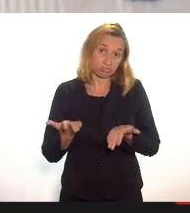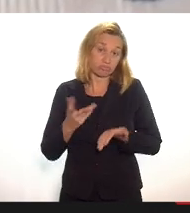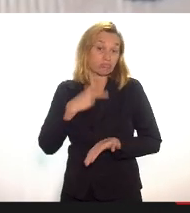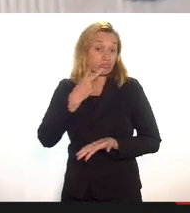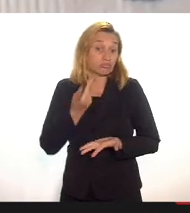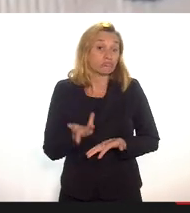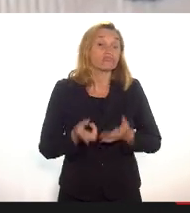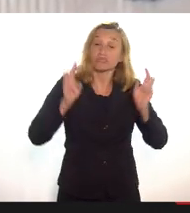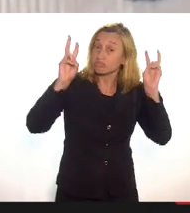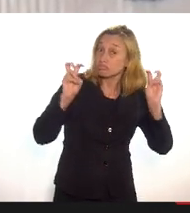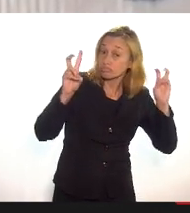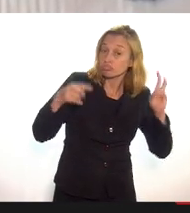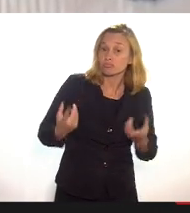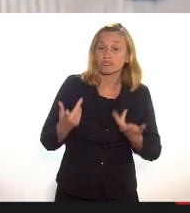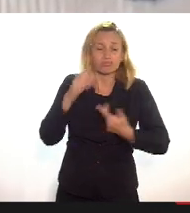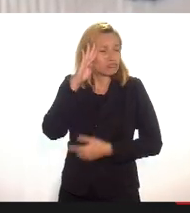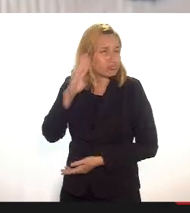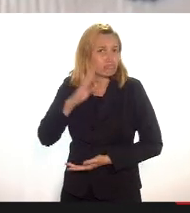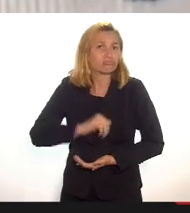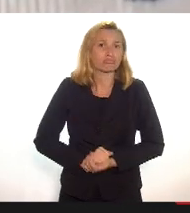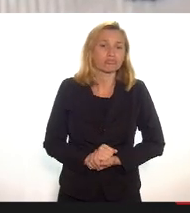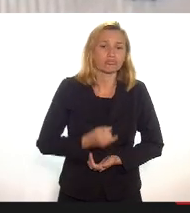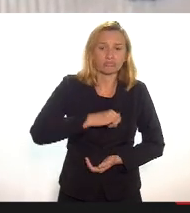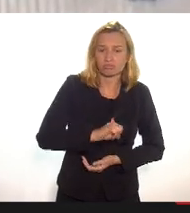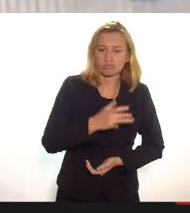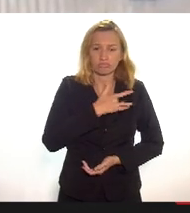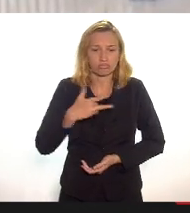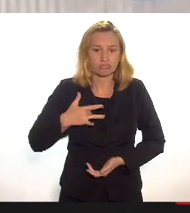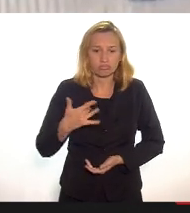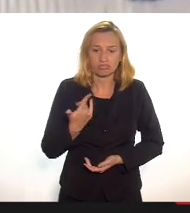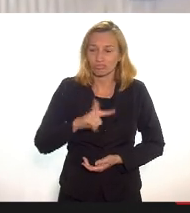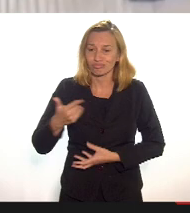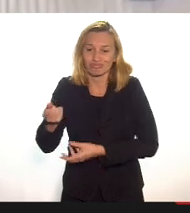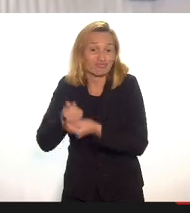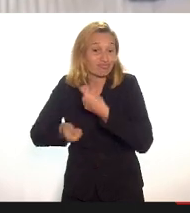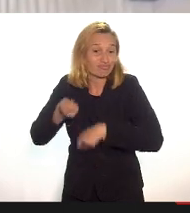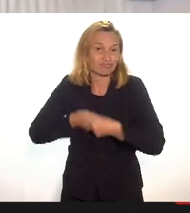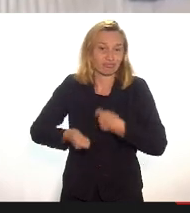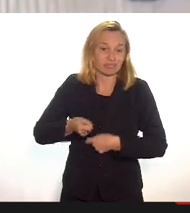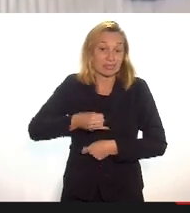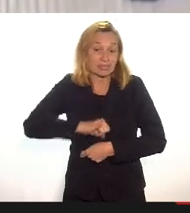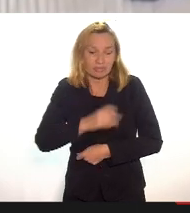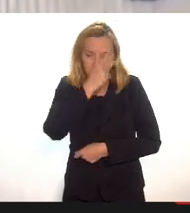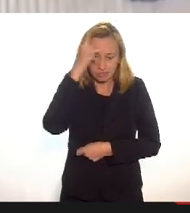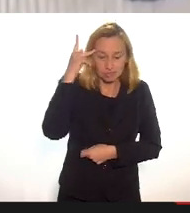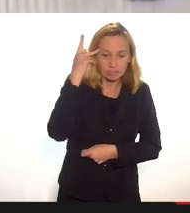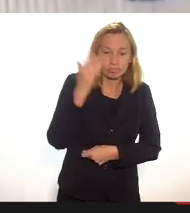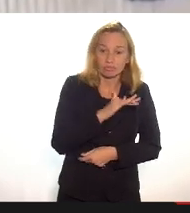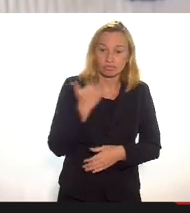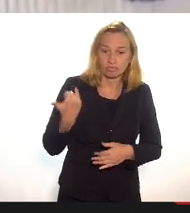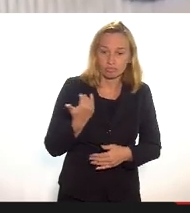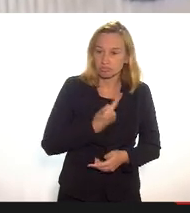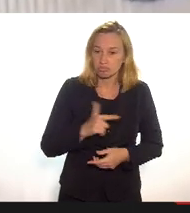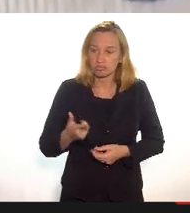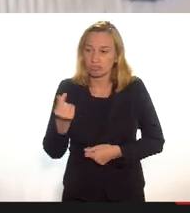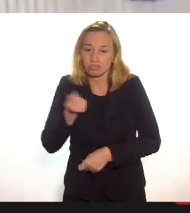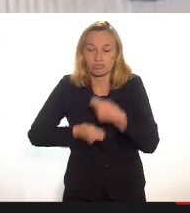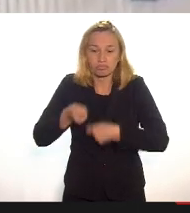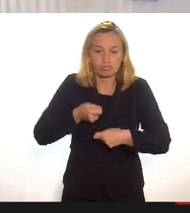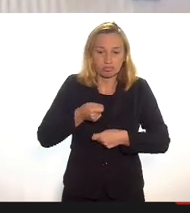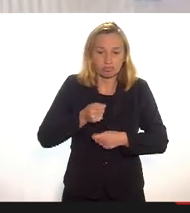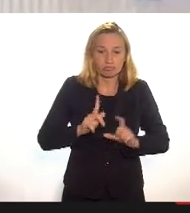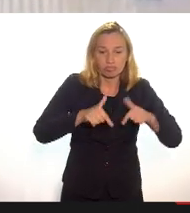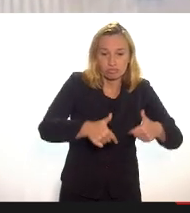falando de uma questão que é primordial. Sem saúde não tem economia. Sem pessoas vivas não tem economia circulando. Não